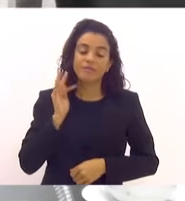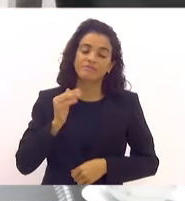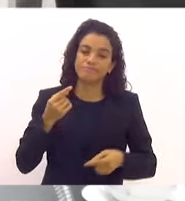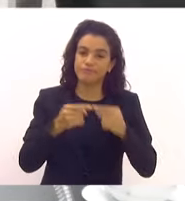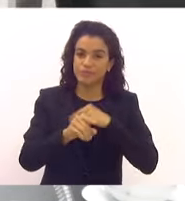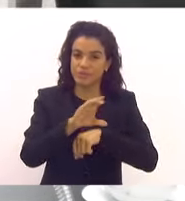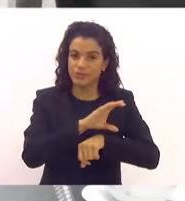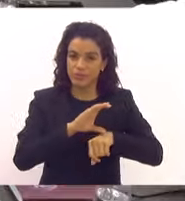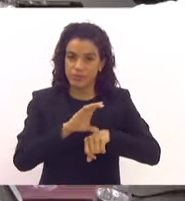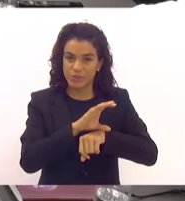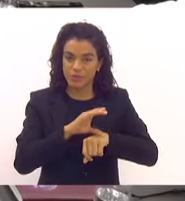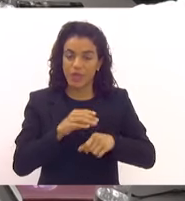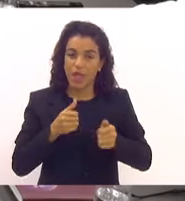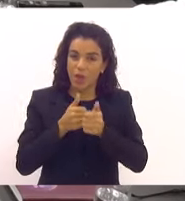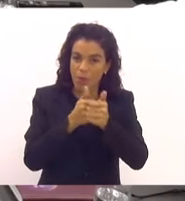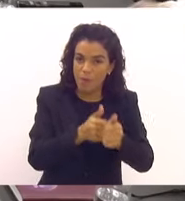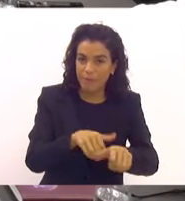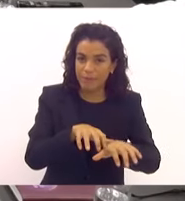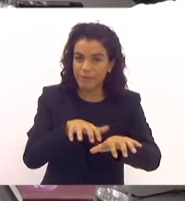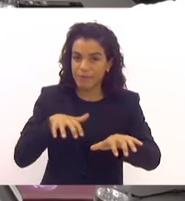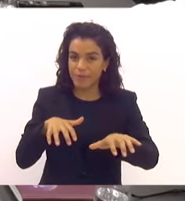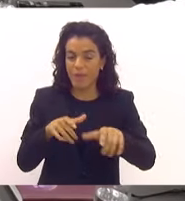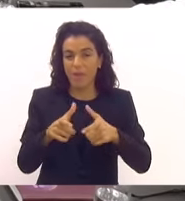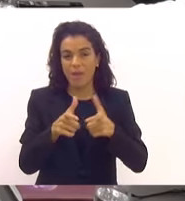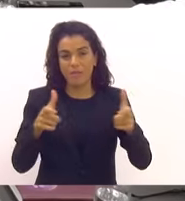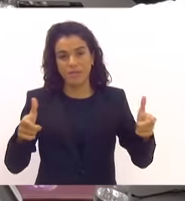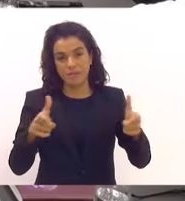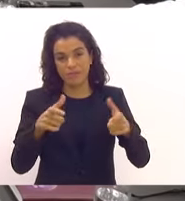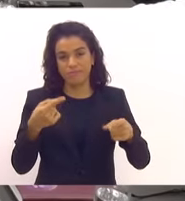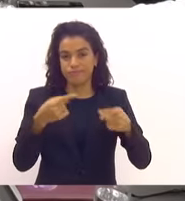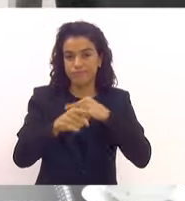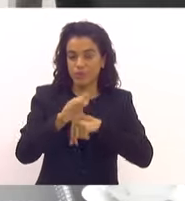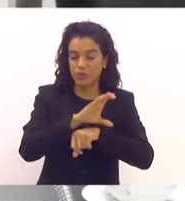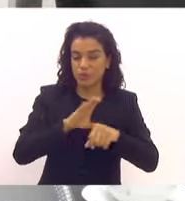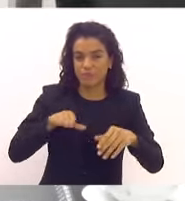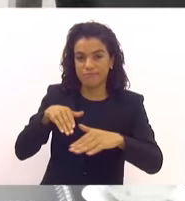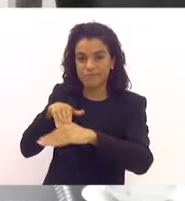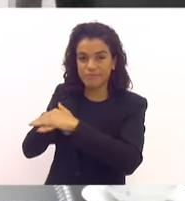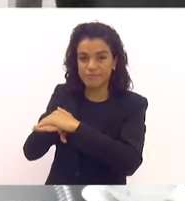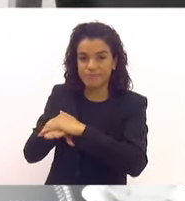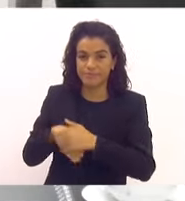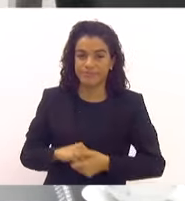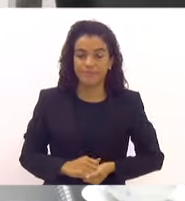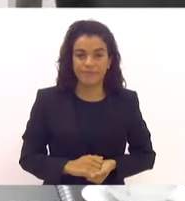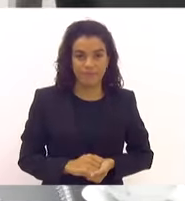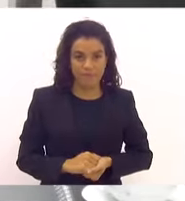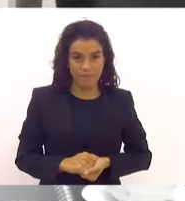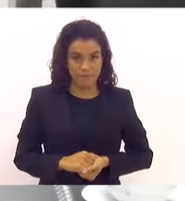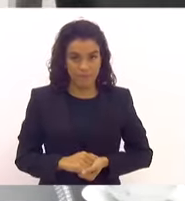Inconstitucionalidade. Acompanha a divergência, parecer por unanimidade inconstitucional, vai arquivo.